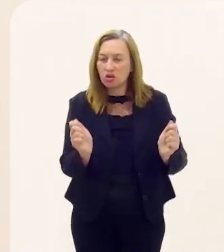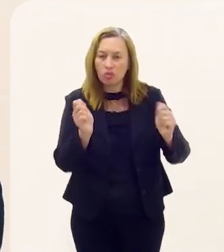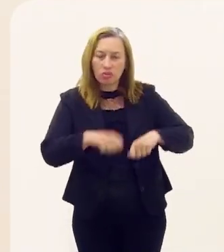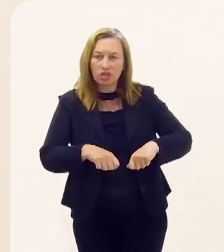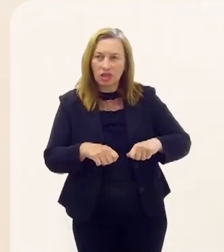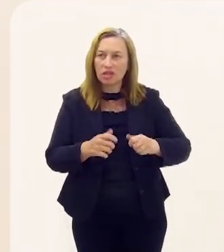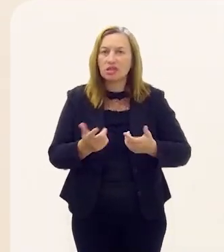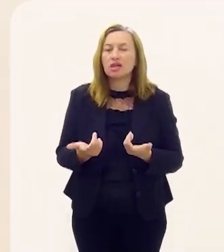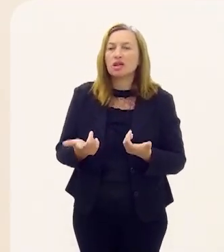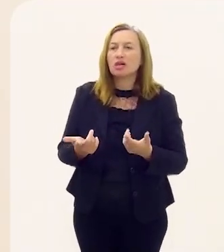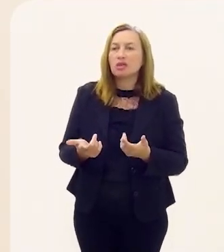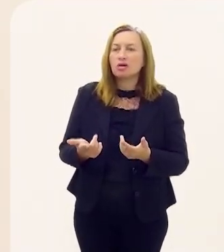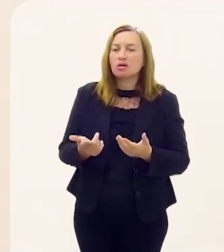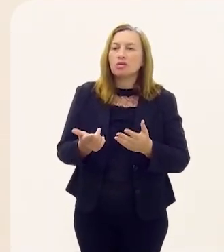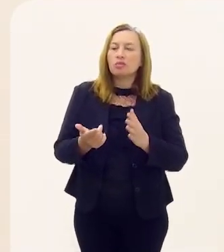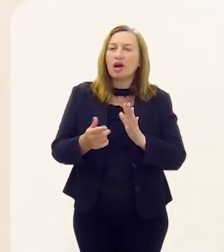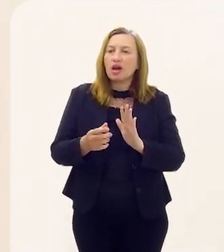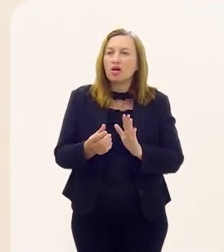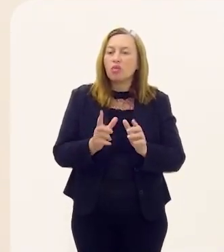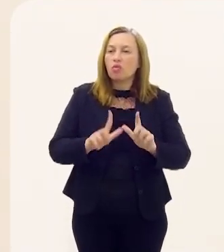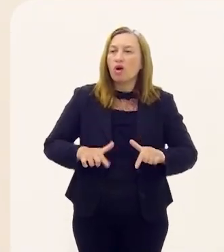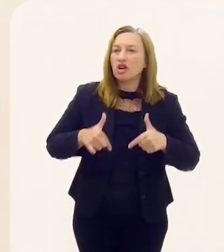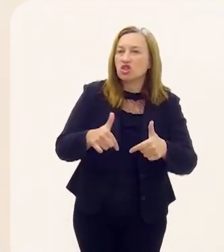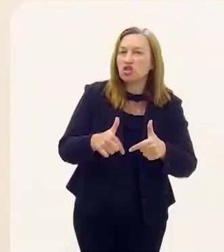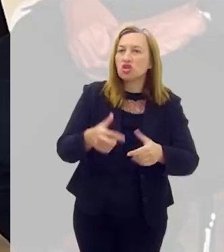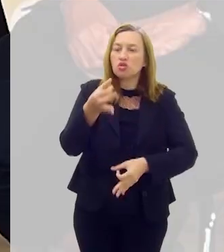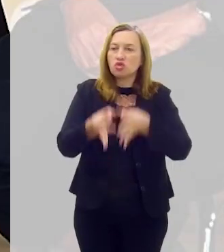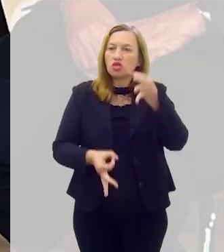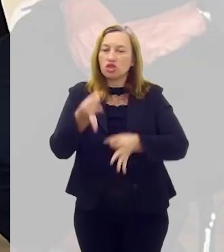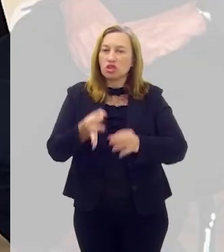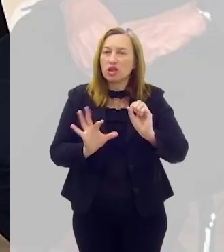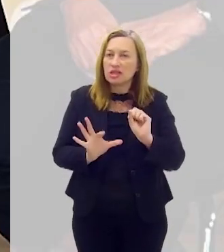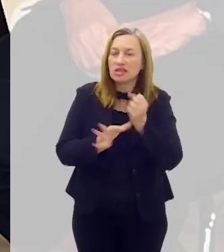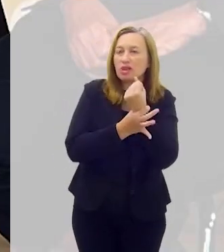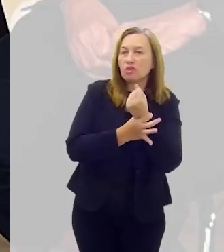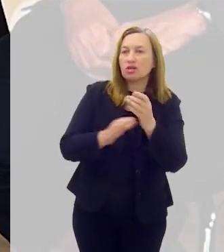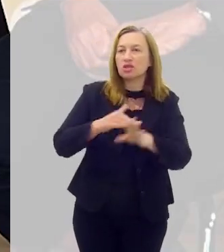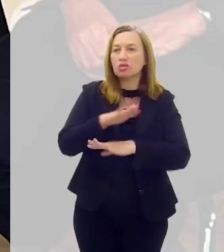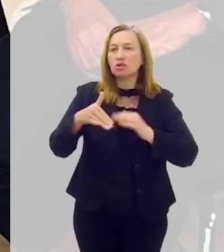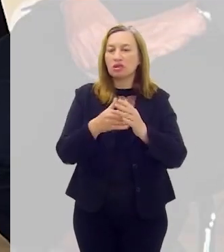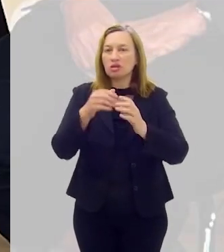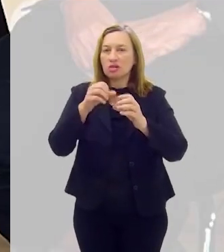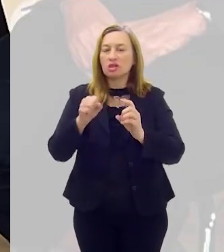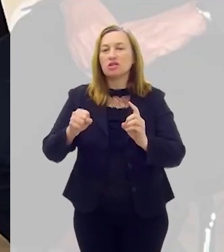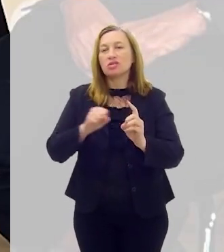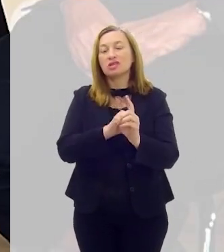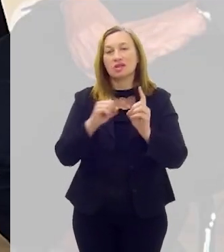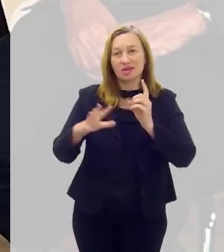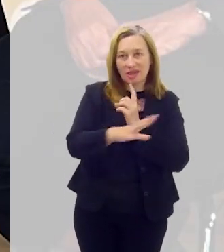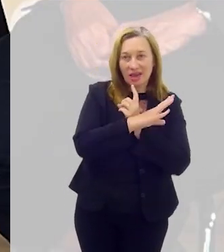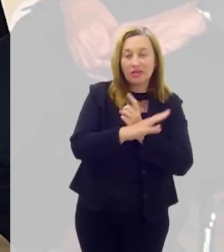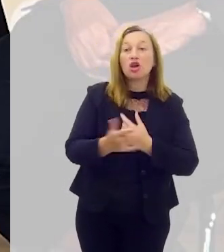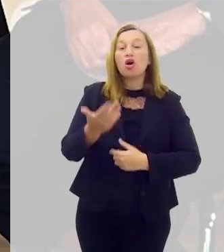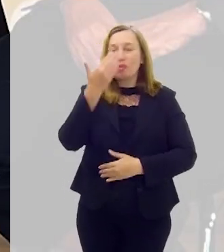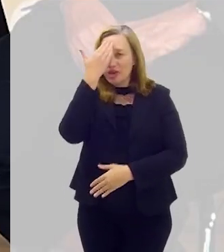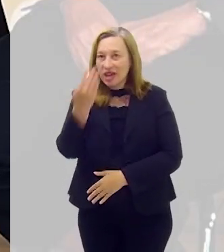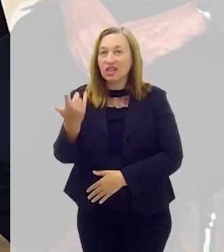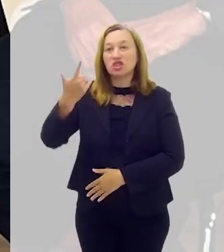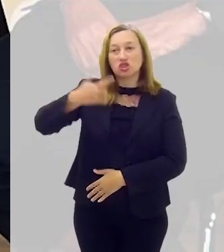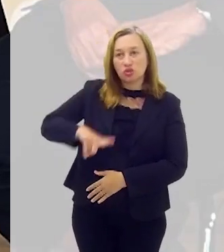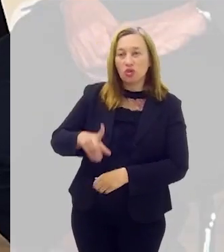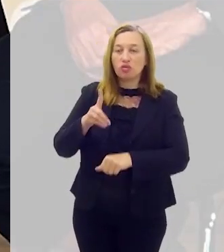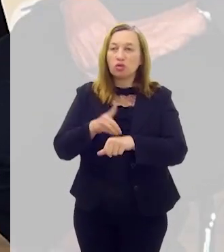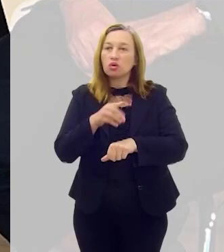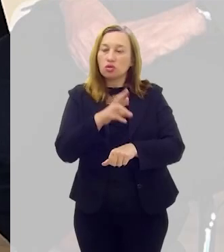competências, atribuições para uma prestação jurisdicional e a proteção da sociedade como um todo. Obrigado mais uma vez,